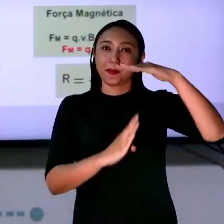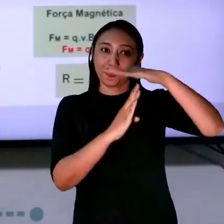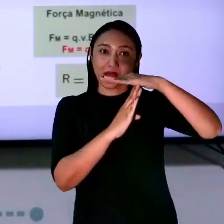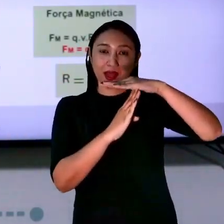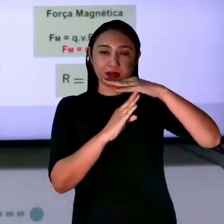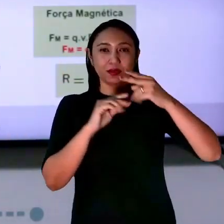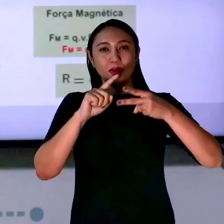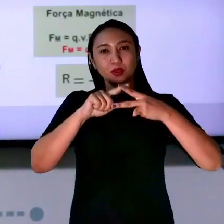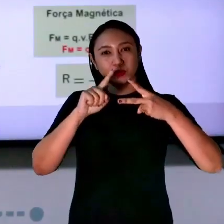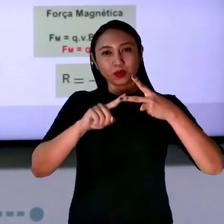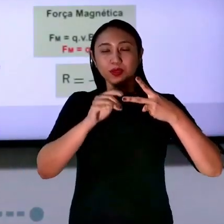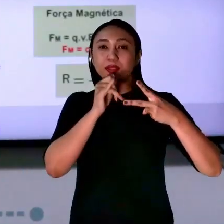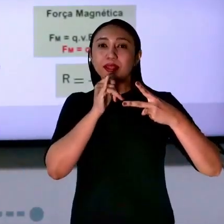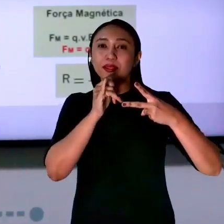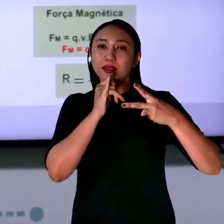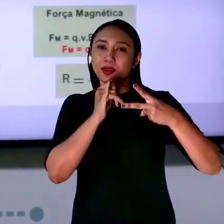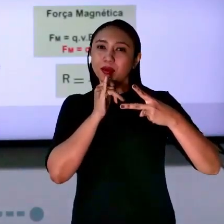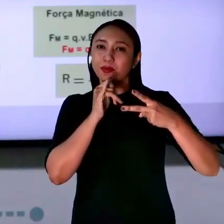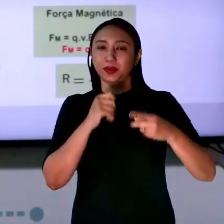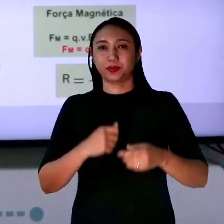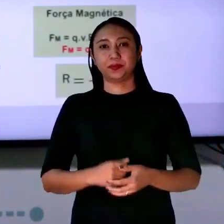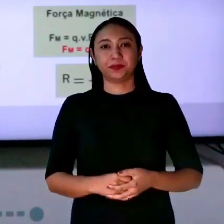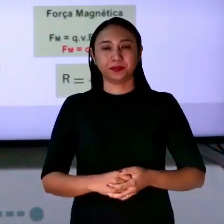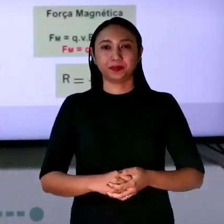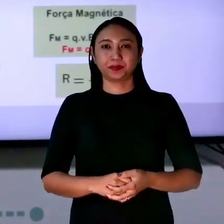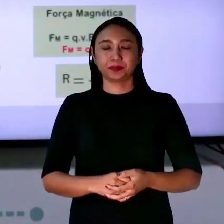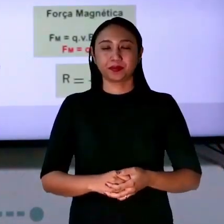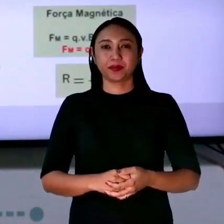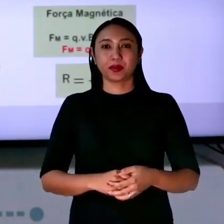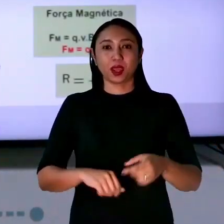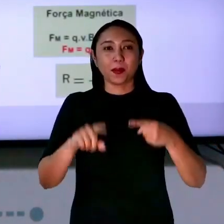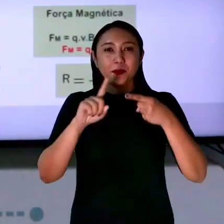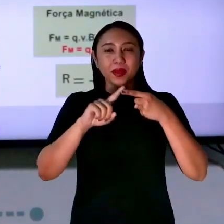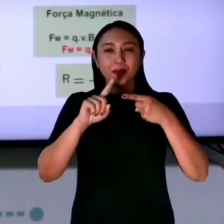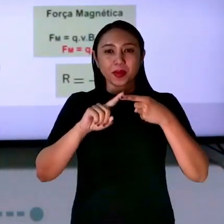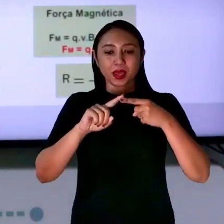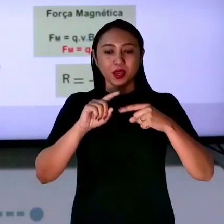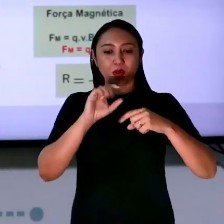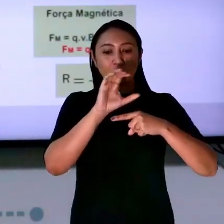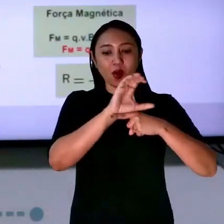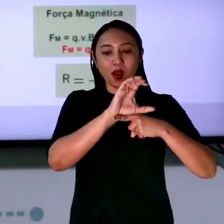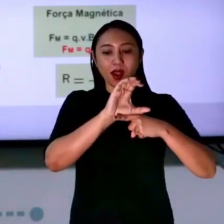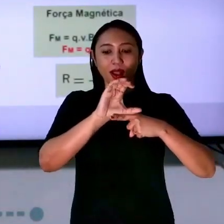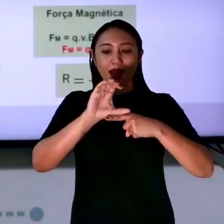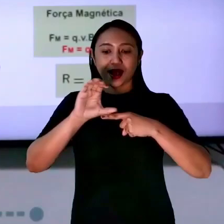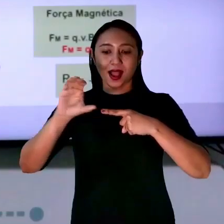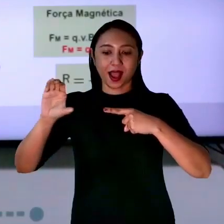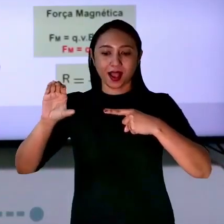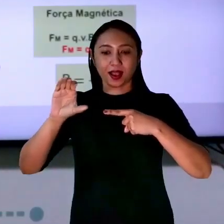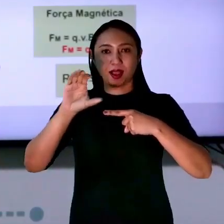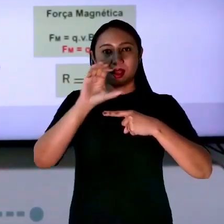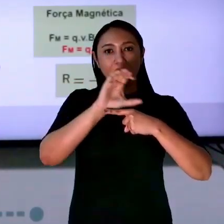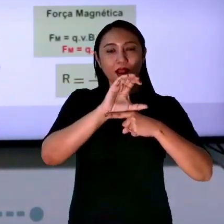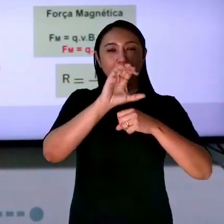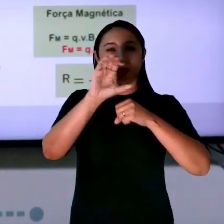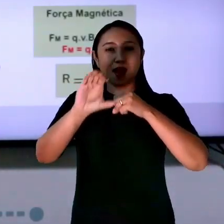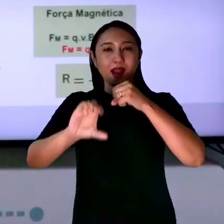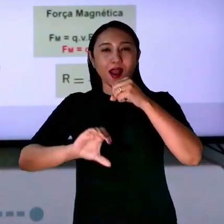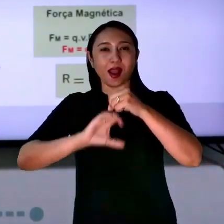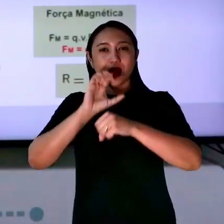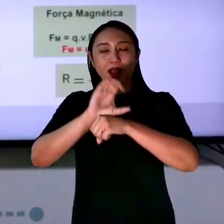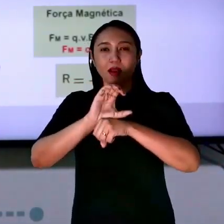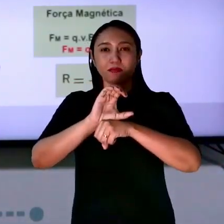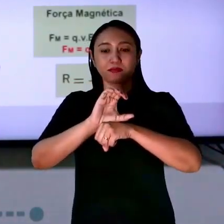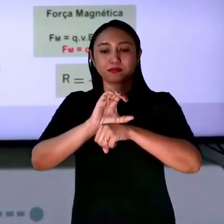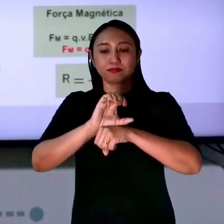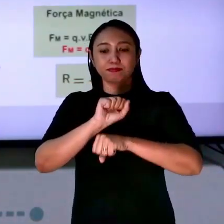dois exemplos aqui, senhores? Primeiro, a carga em repouso. Cara, a carga em repouso está parada. Então,